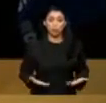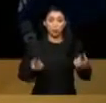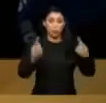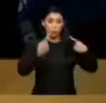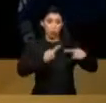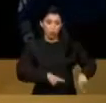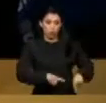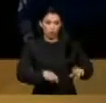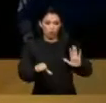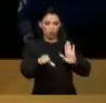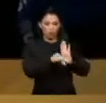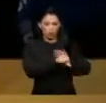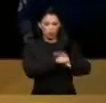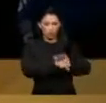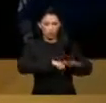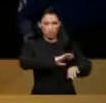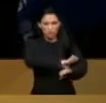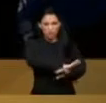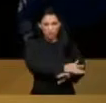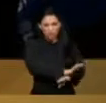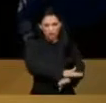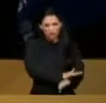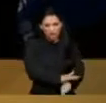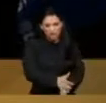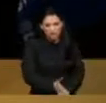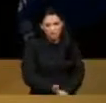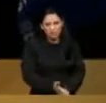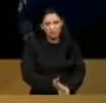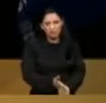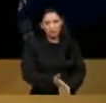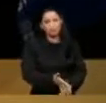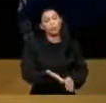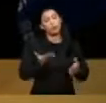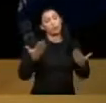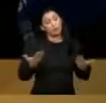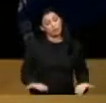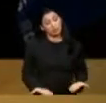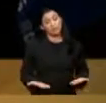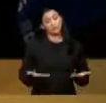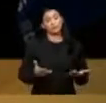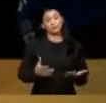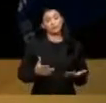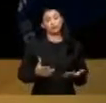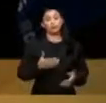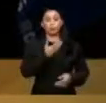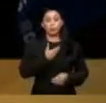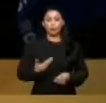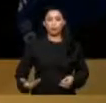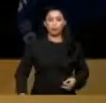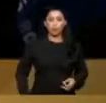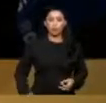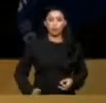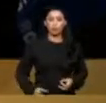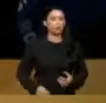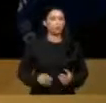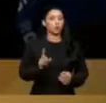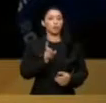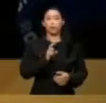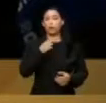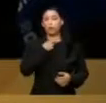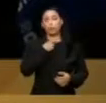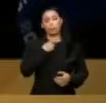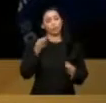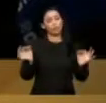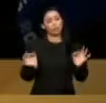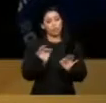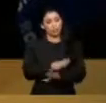racismo, quando em jogo prática de segregação racial, a pretensão punitiva do Estado jamais se dissipará. Por